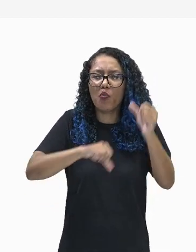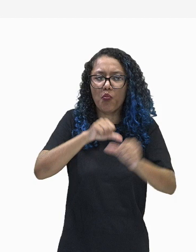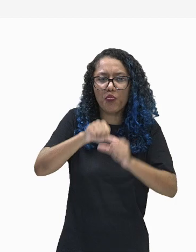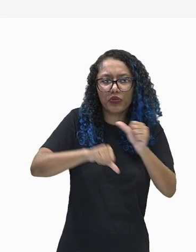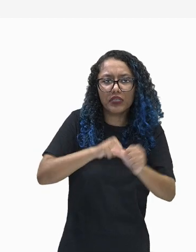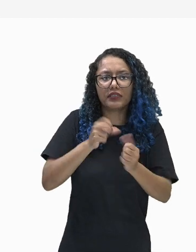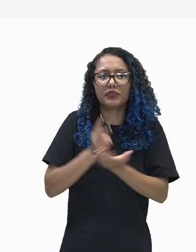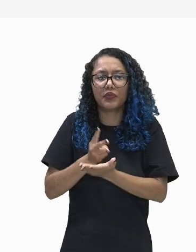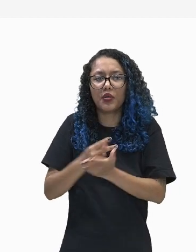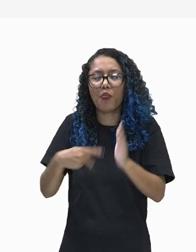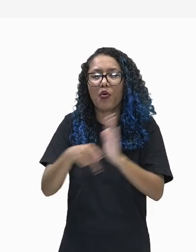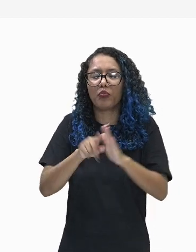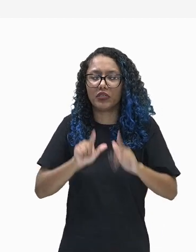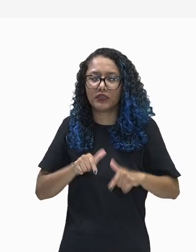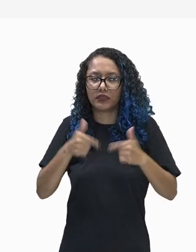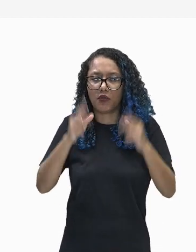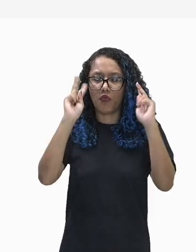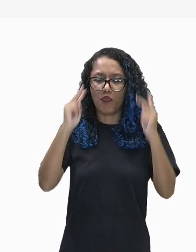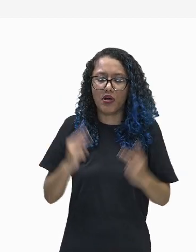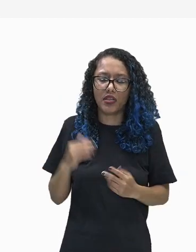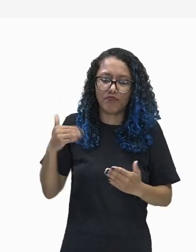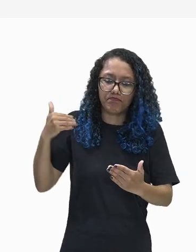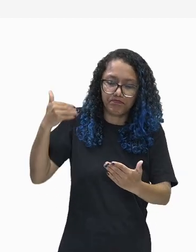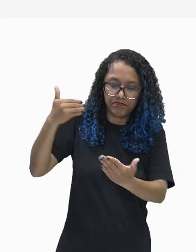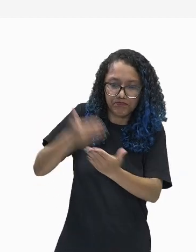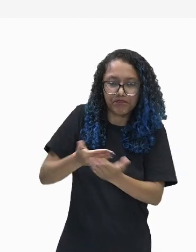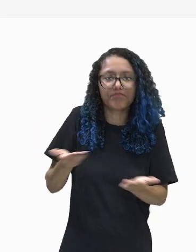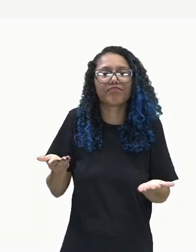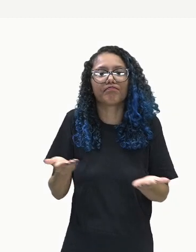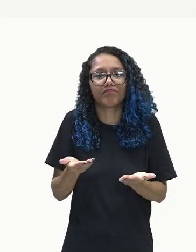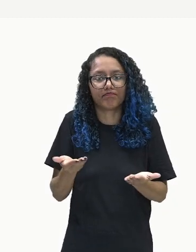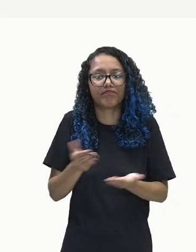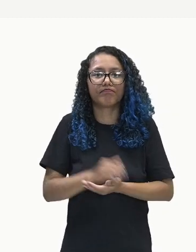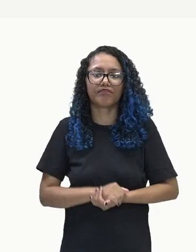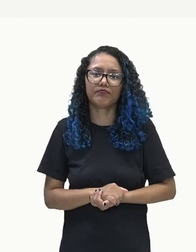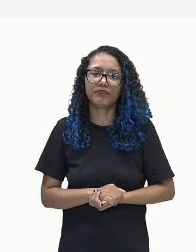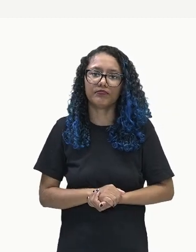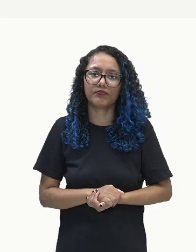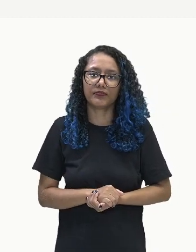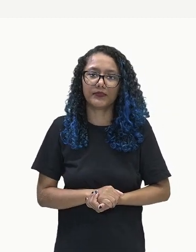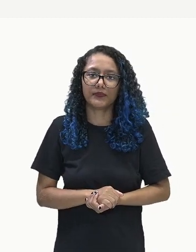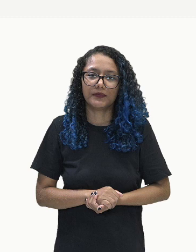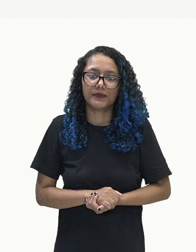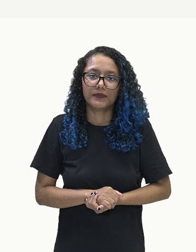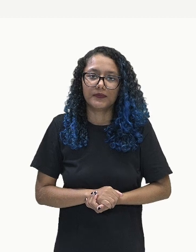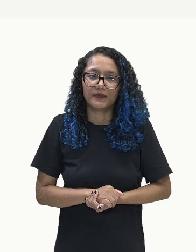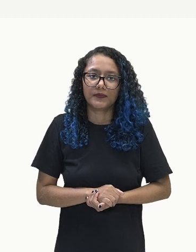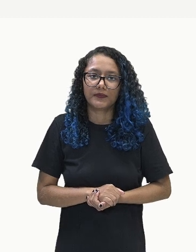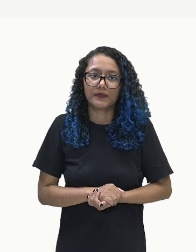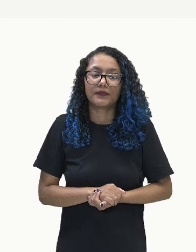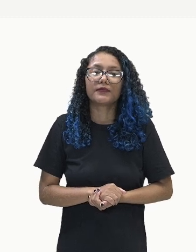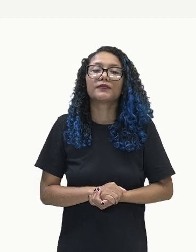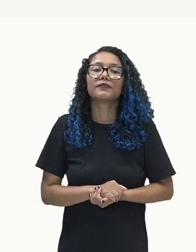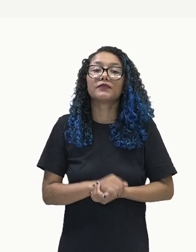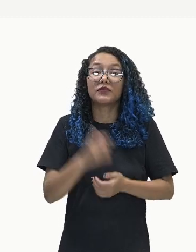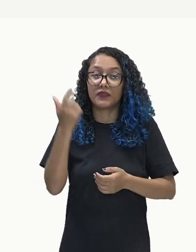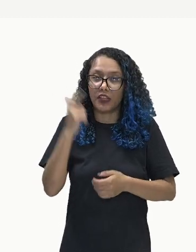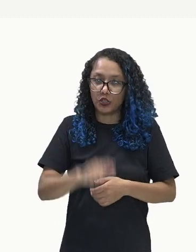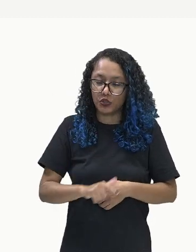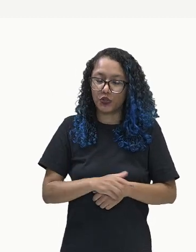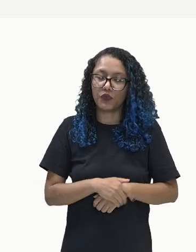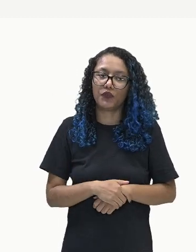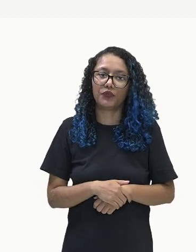ação humana ao longo desse mesmo tempo. Prestem atenção, gente. Nos ajuda a compreender, a gente